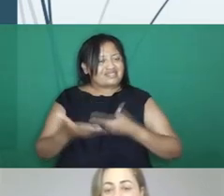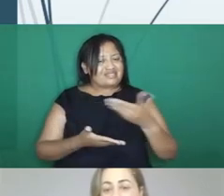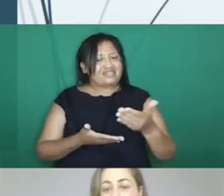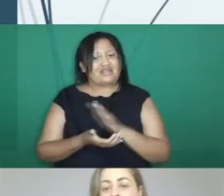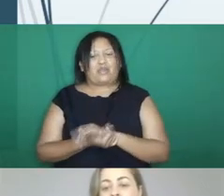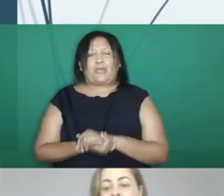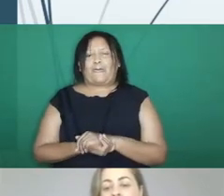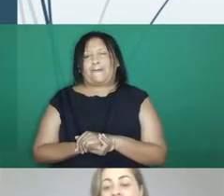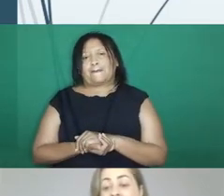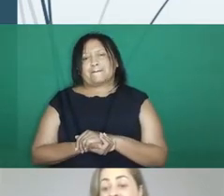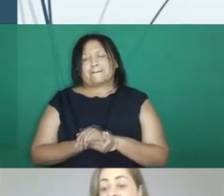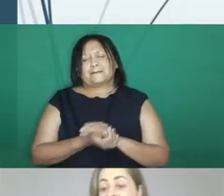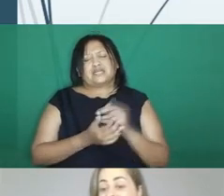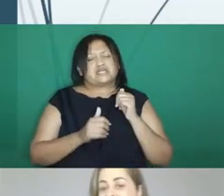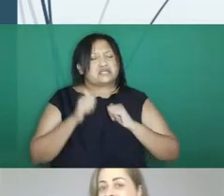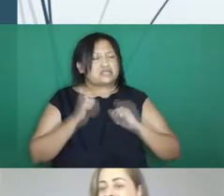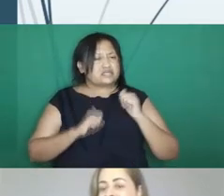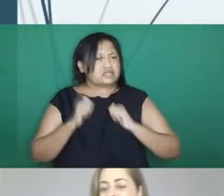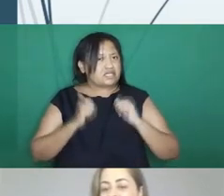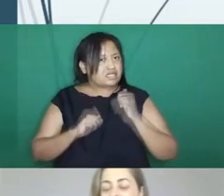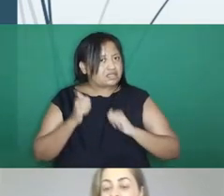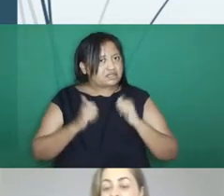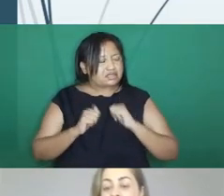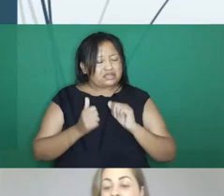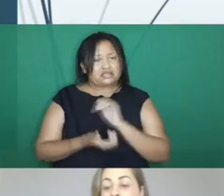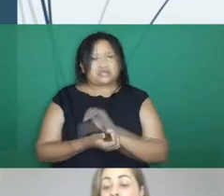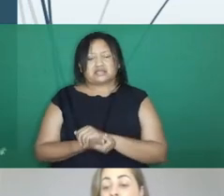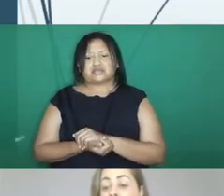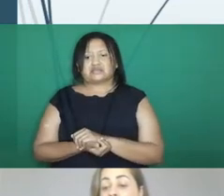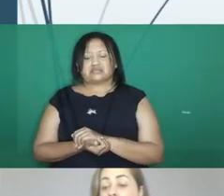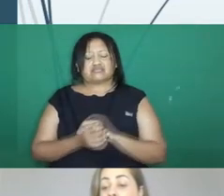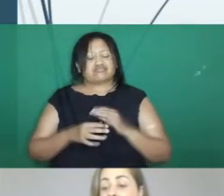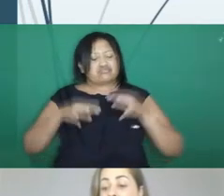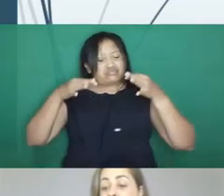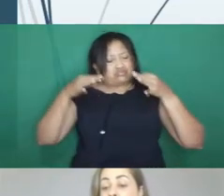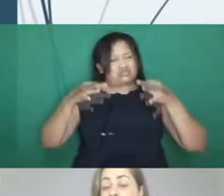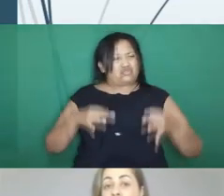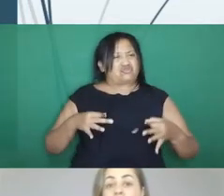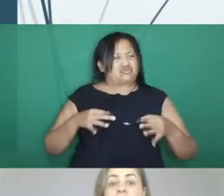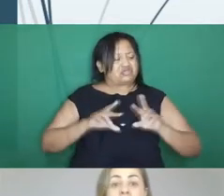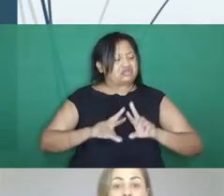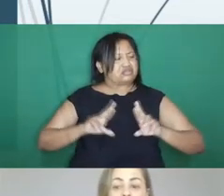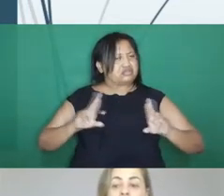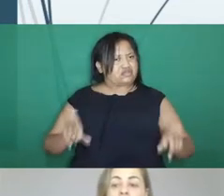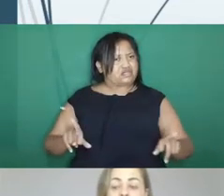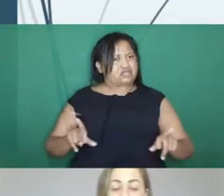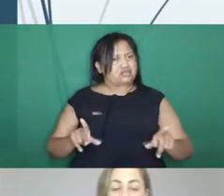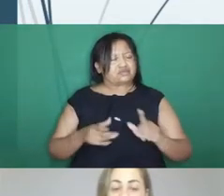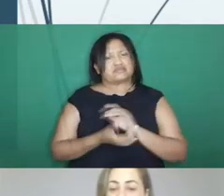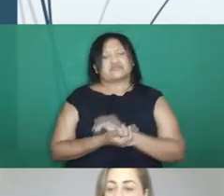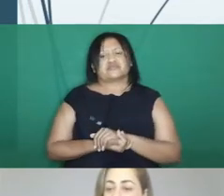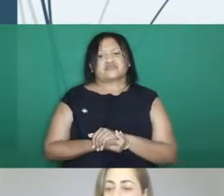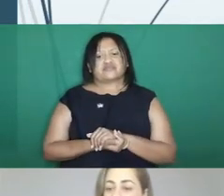socialização enchente ansiedade a normam postura anormal